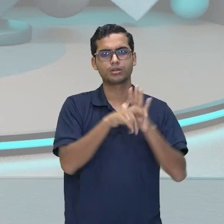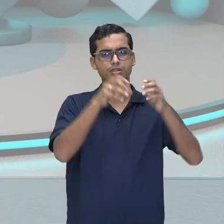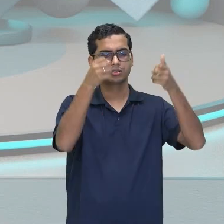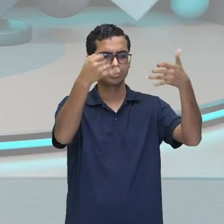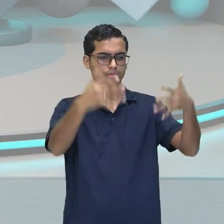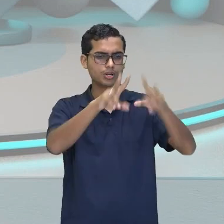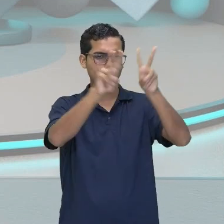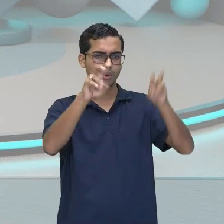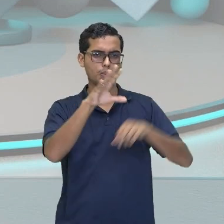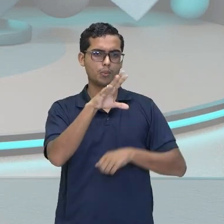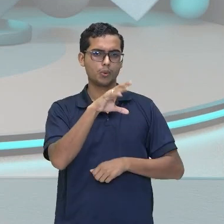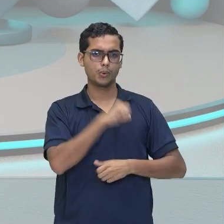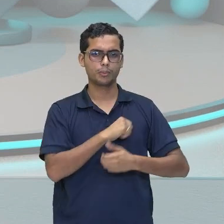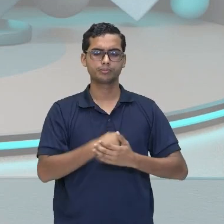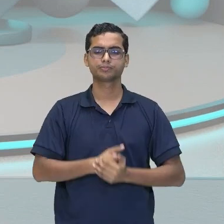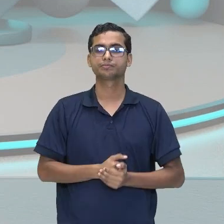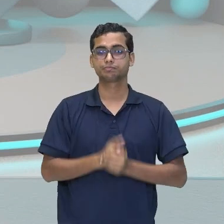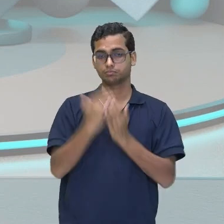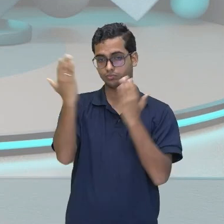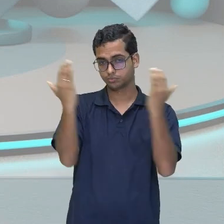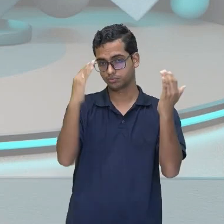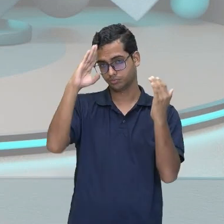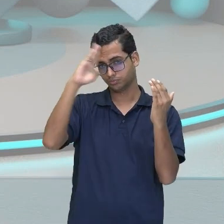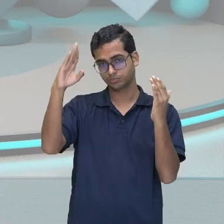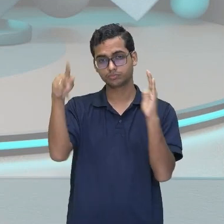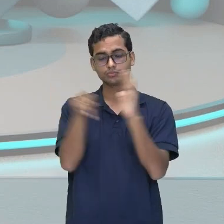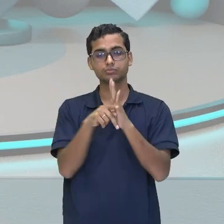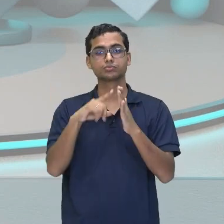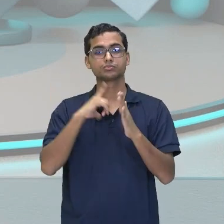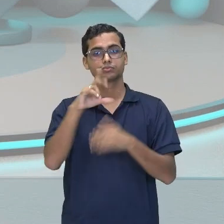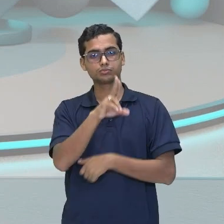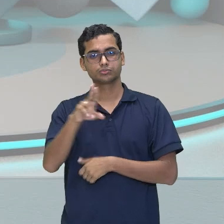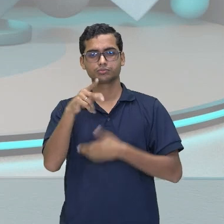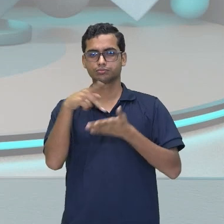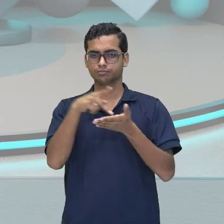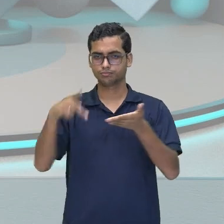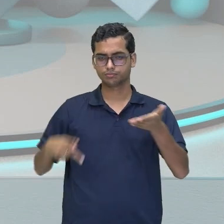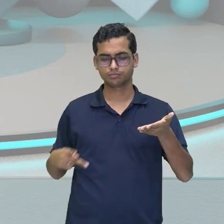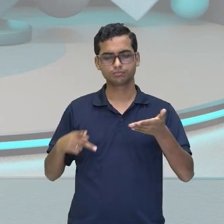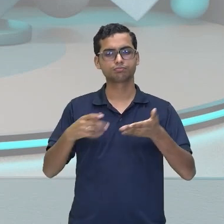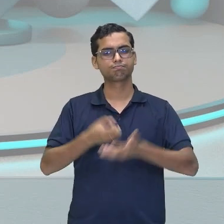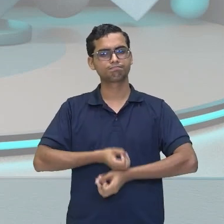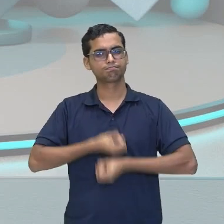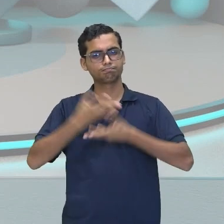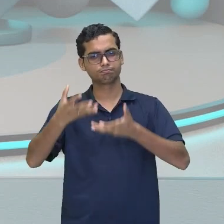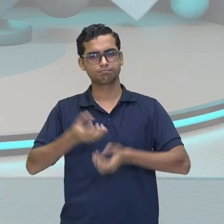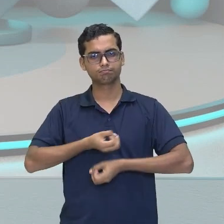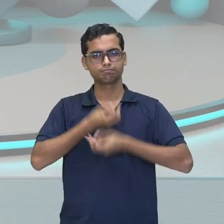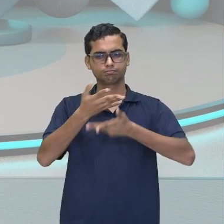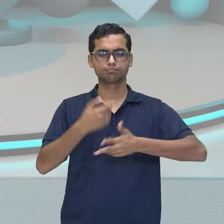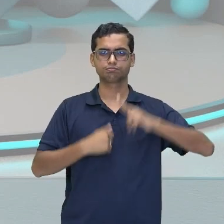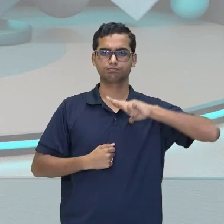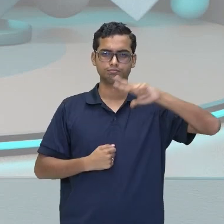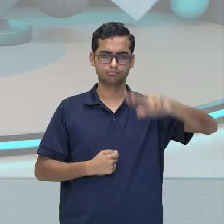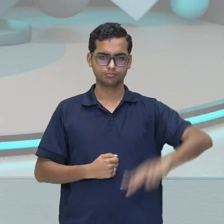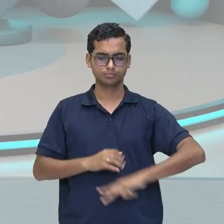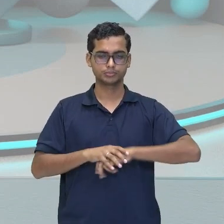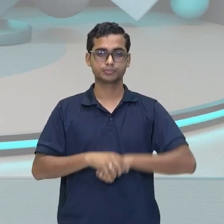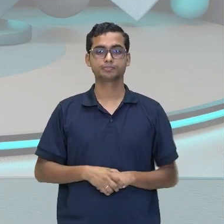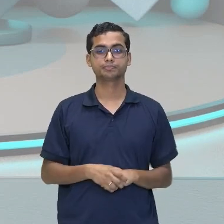Sendo equiparado aos principais nomes da poesia portuguesa. A poesia de Bocage